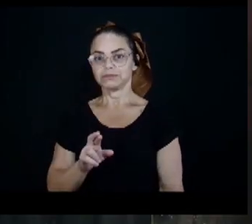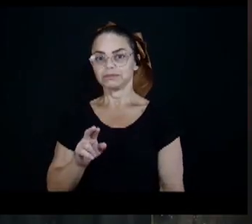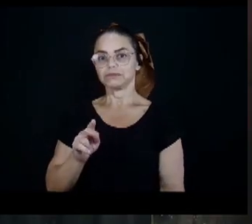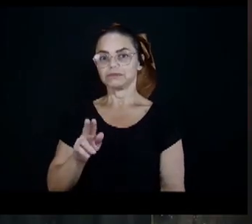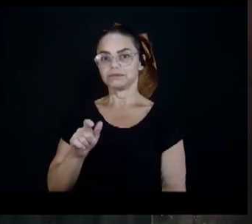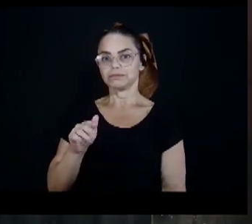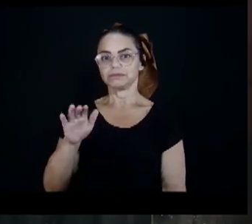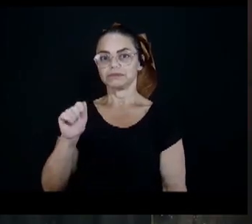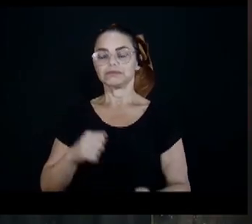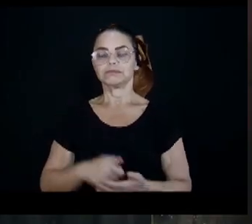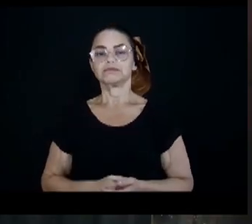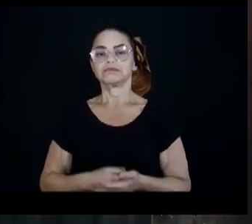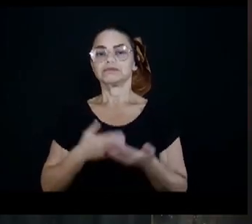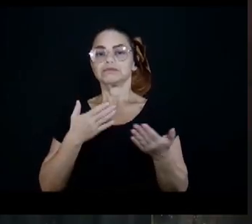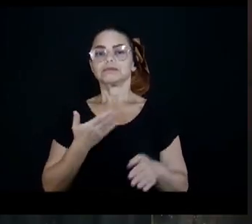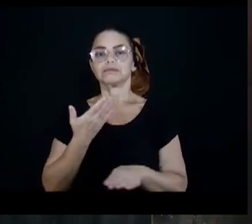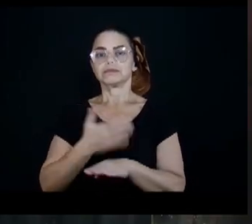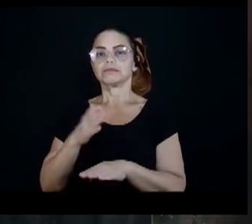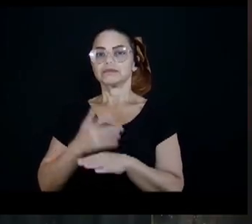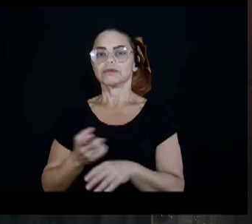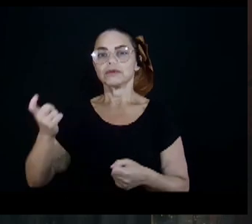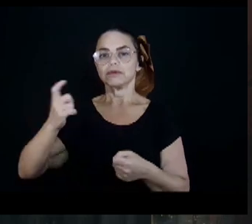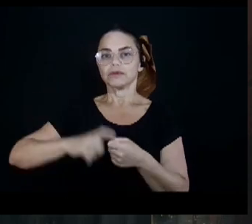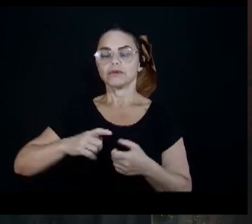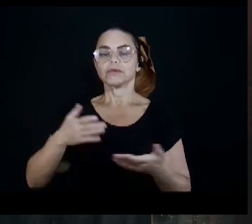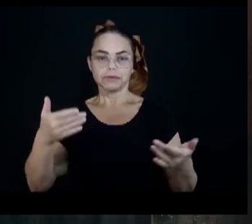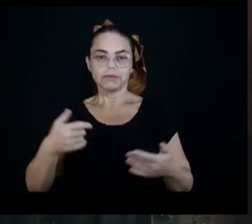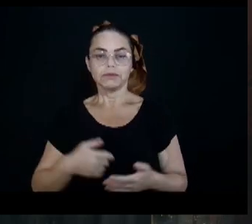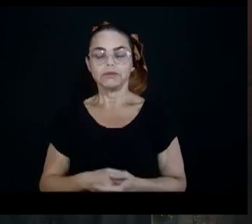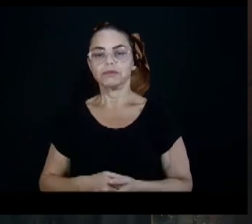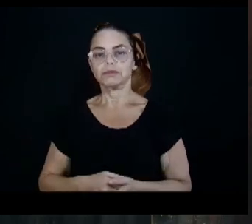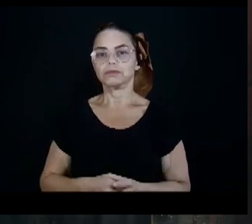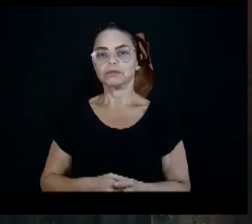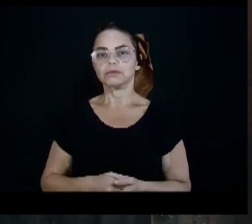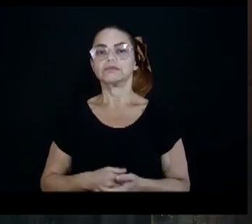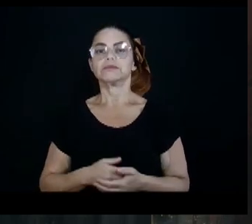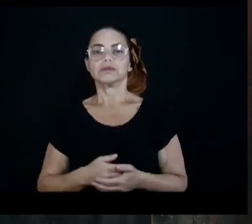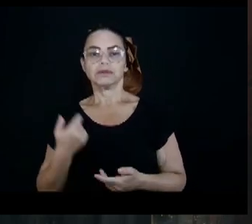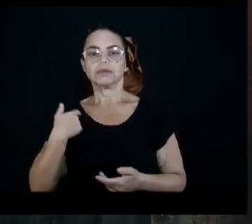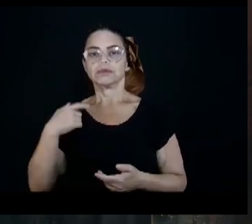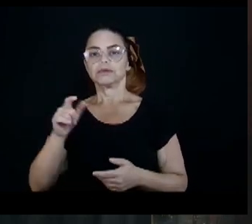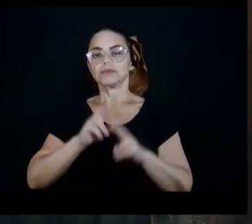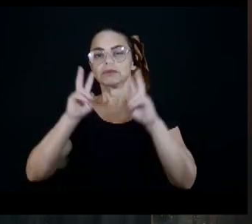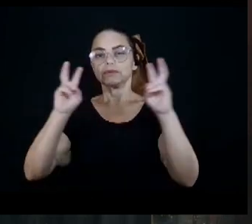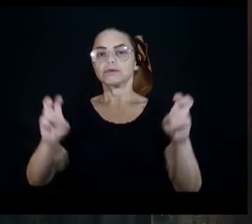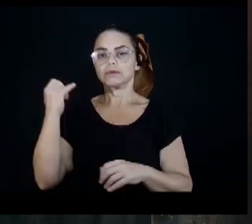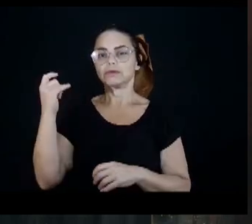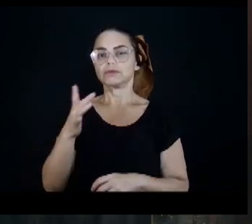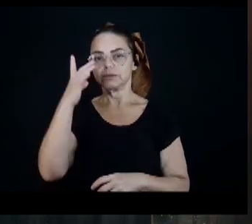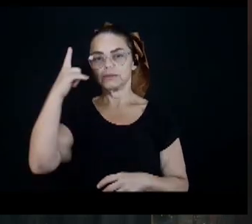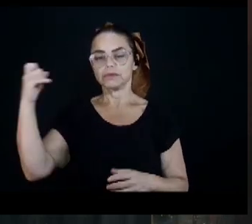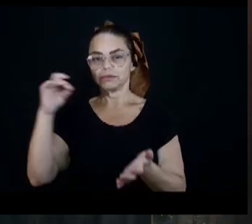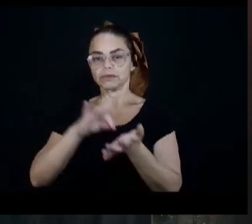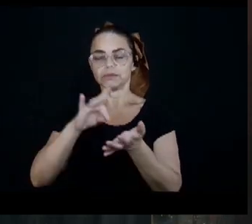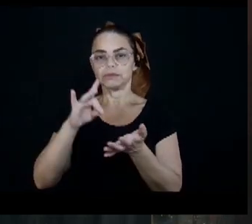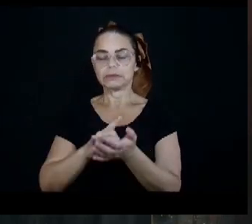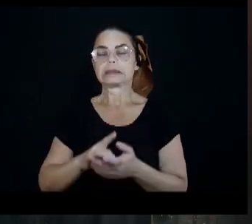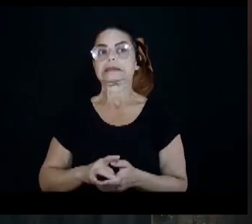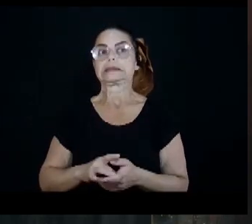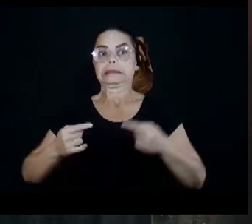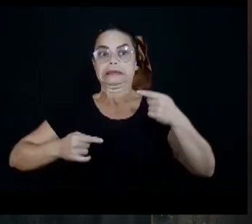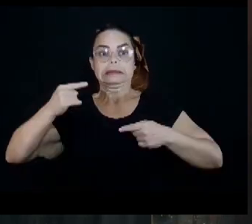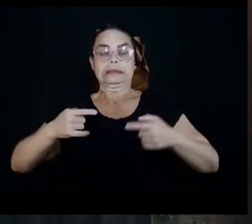participar novamente aqui, estar agregando em cima desse tema tão interessante, tão emergente, tão polêmico, tão importante,